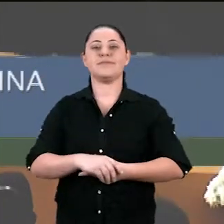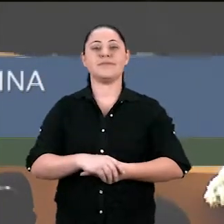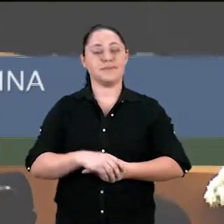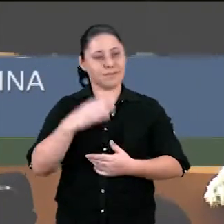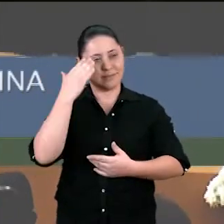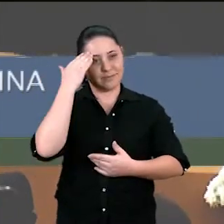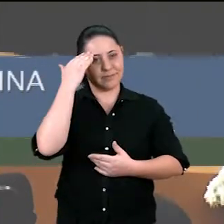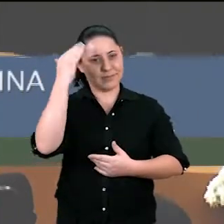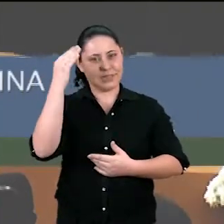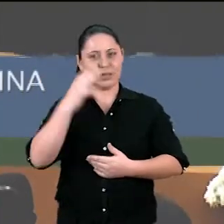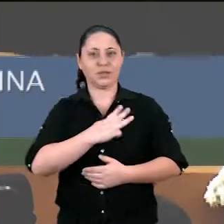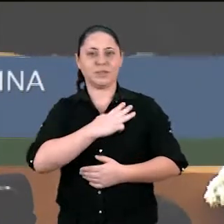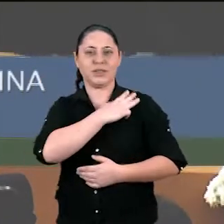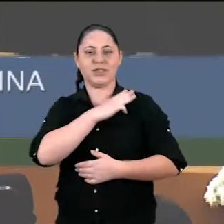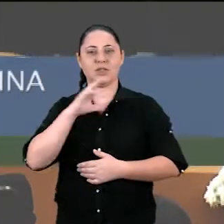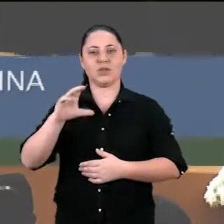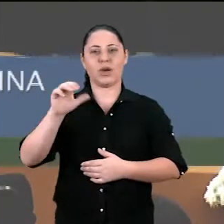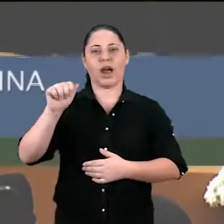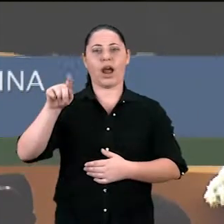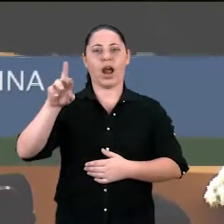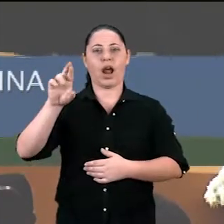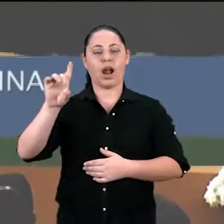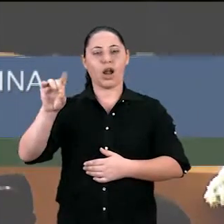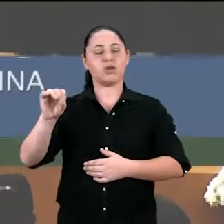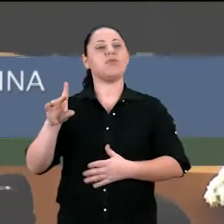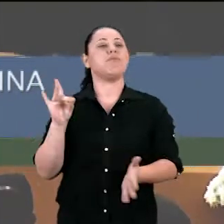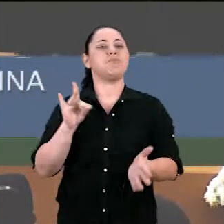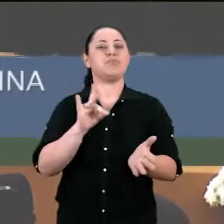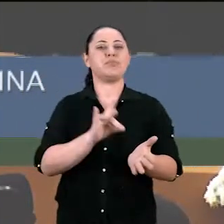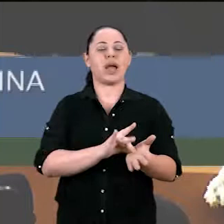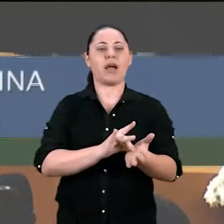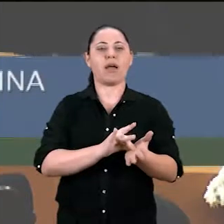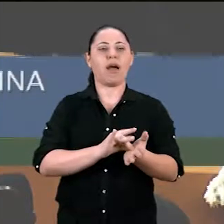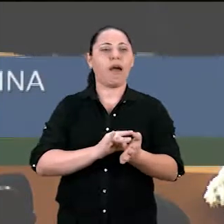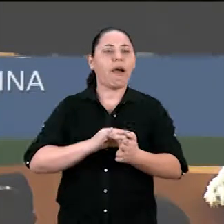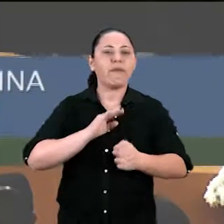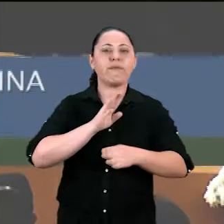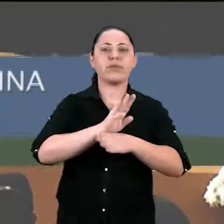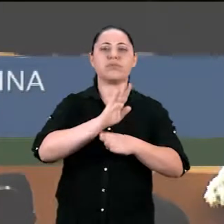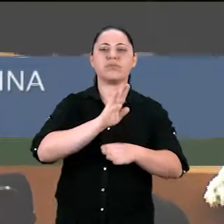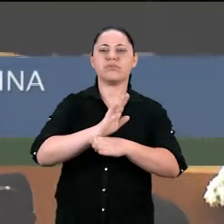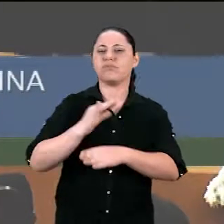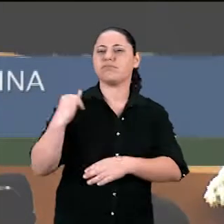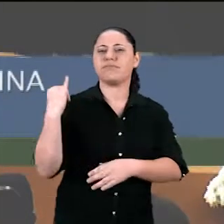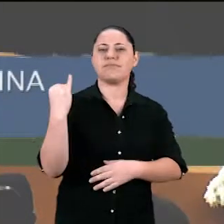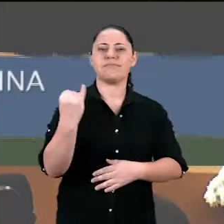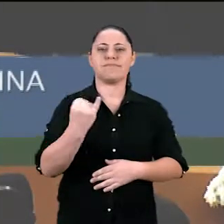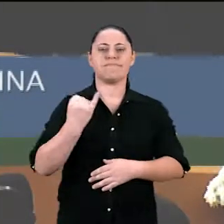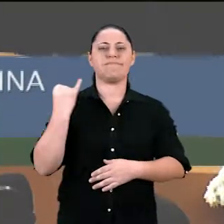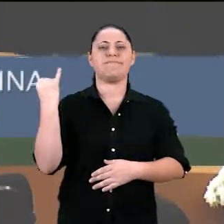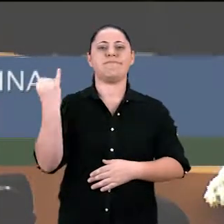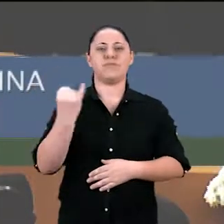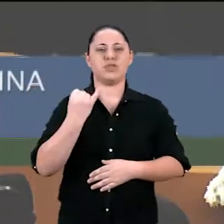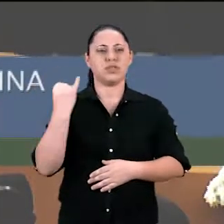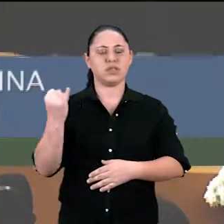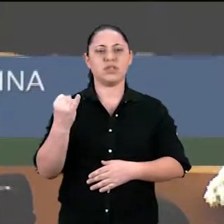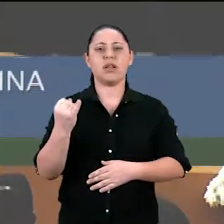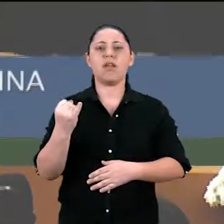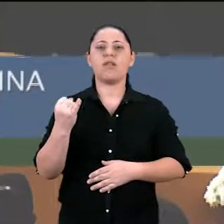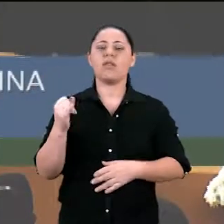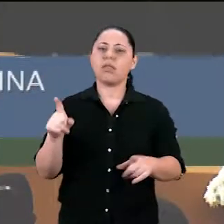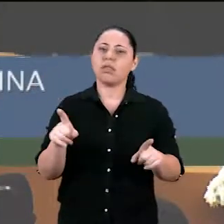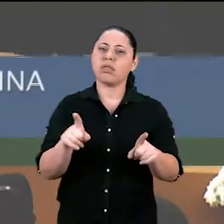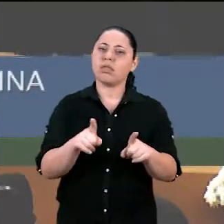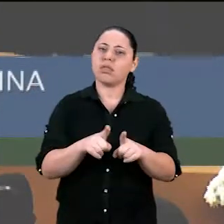Muito obrigado, ministro Carlos. Efetivamente, a sua contribuição é extremamente importante e